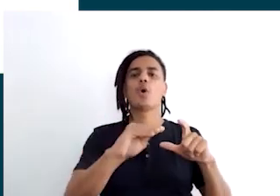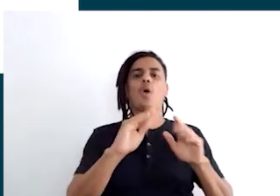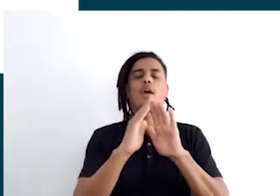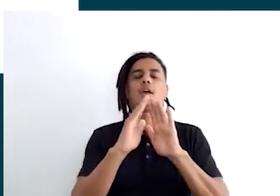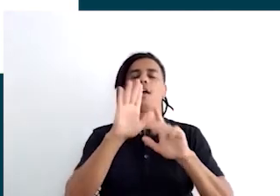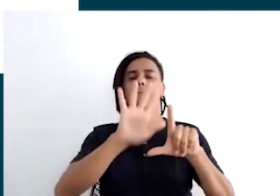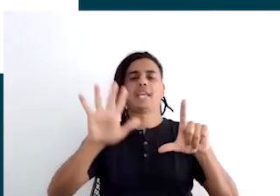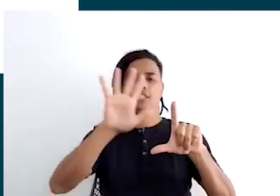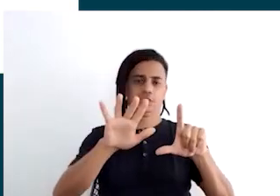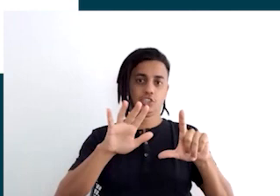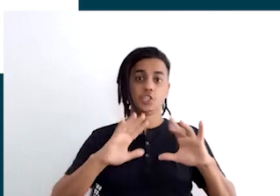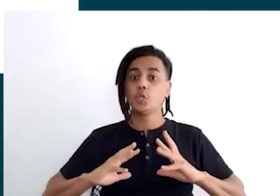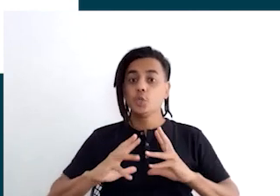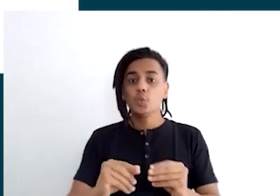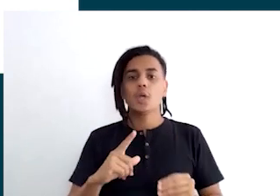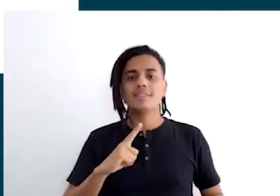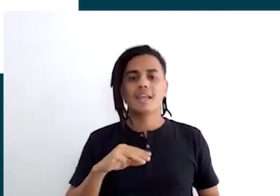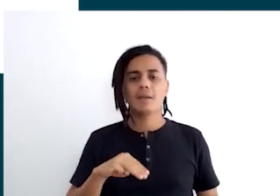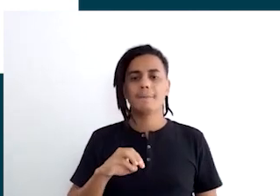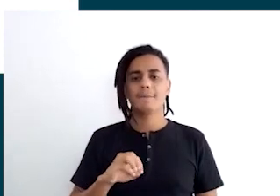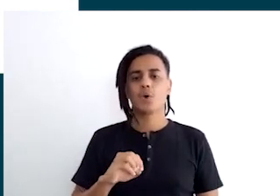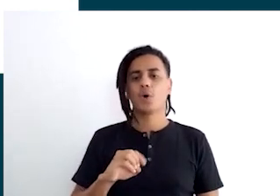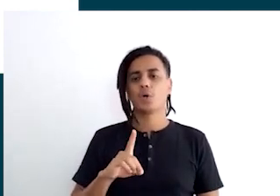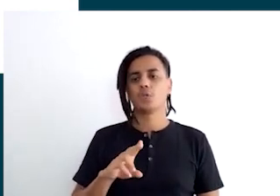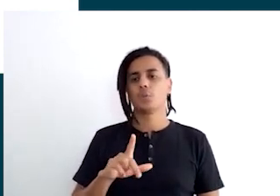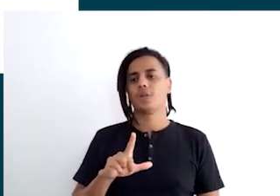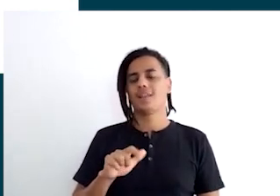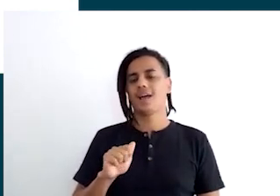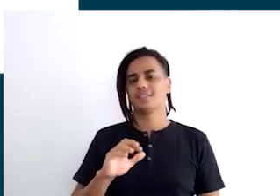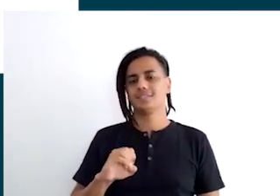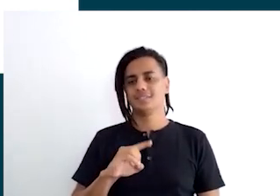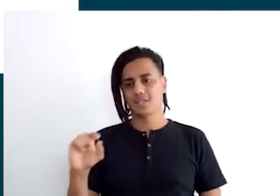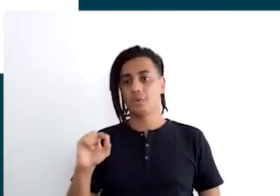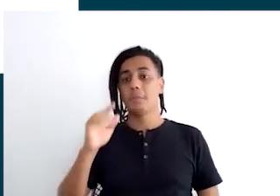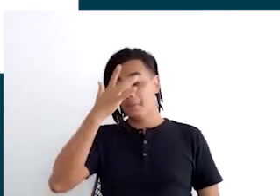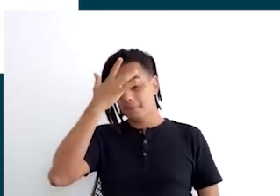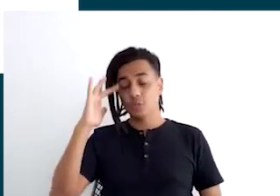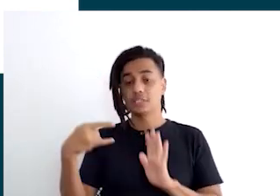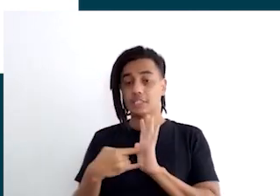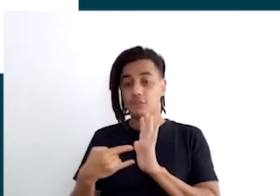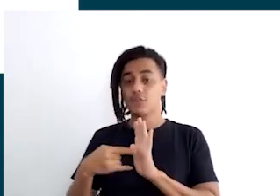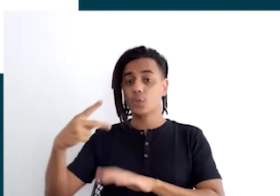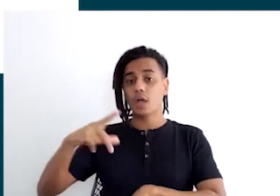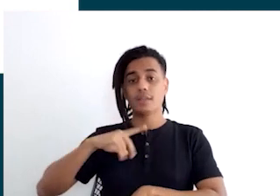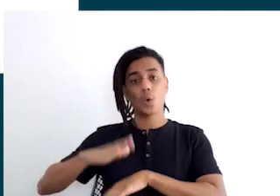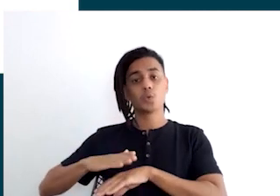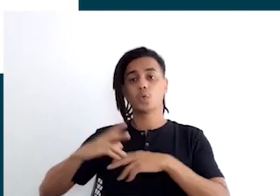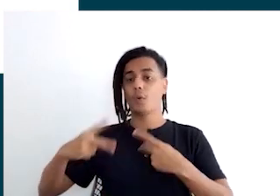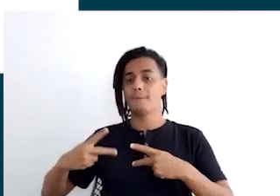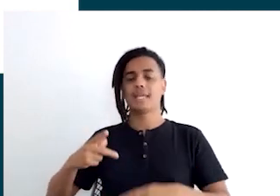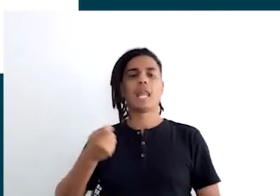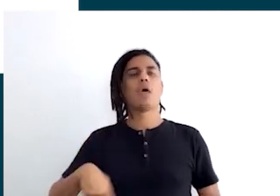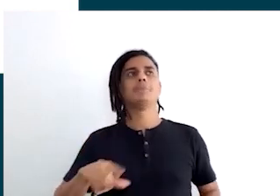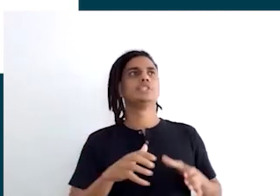isso facilita a forma como a gente está fazendo deploy, para deixar os desenvolvedores também podendo ter autonomia para realizar isso, sem depender do time de segurança